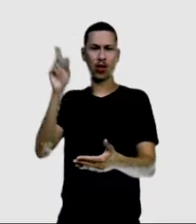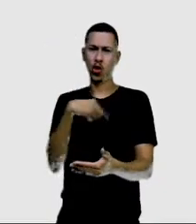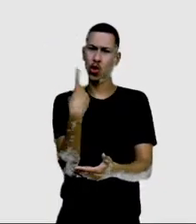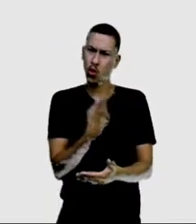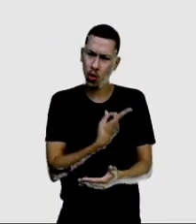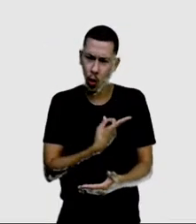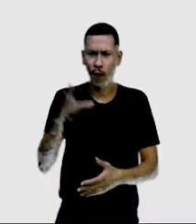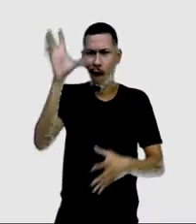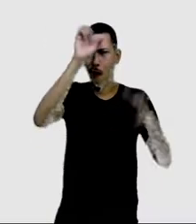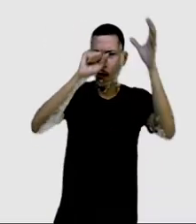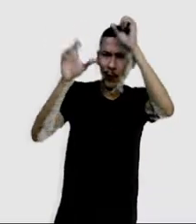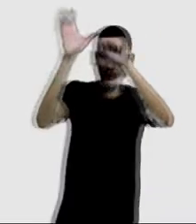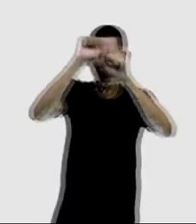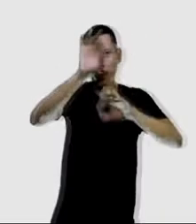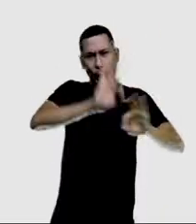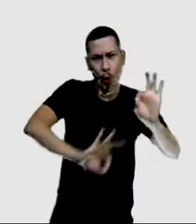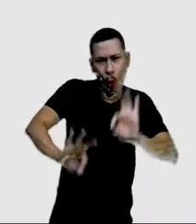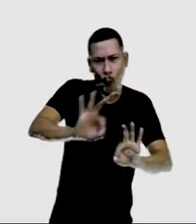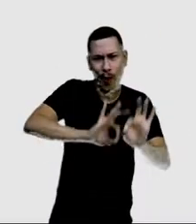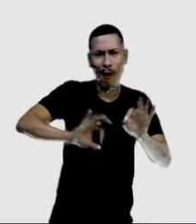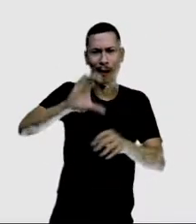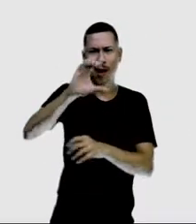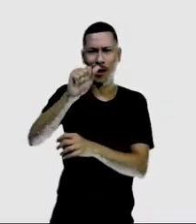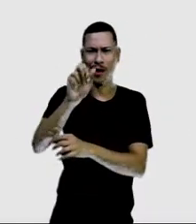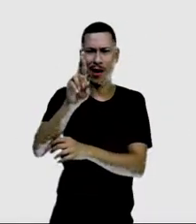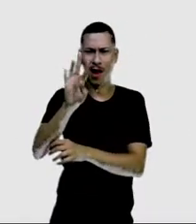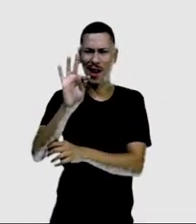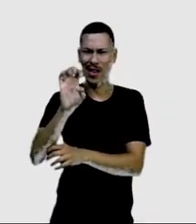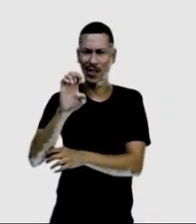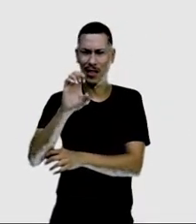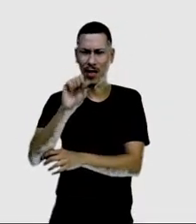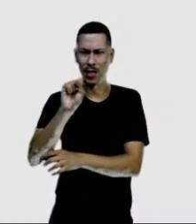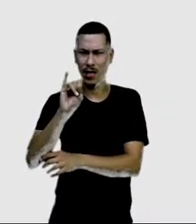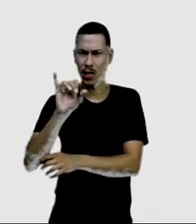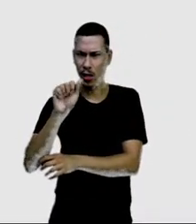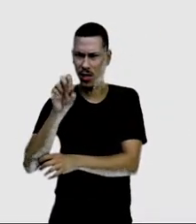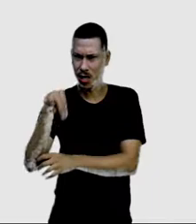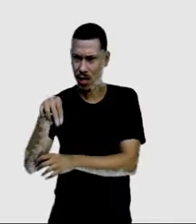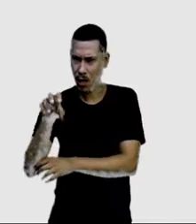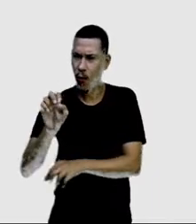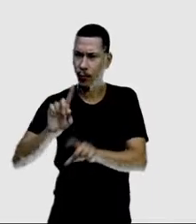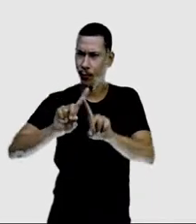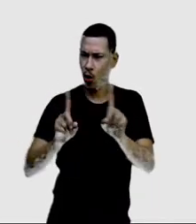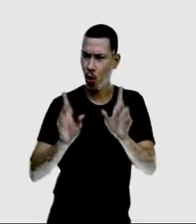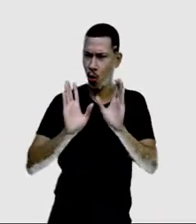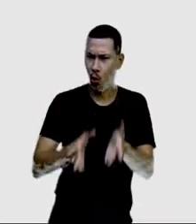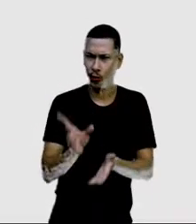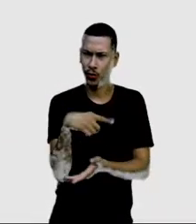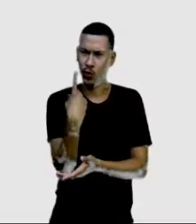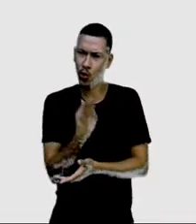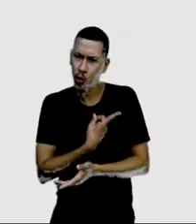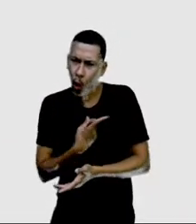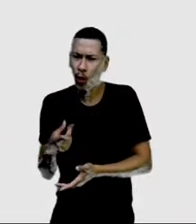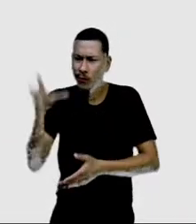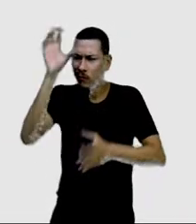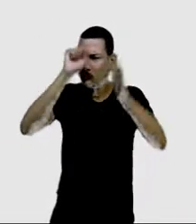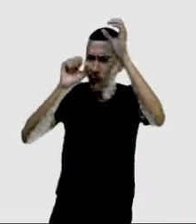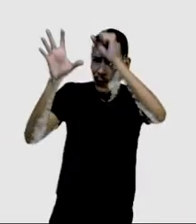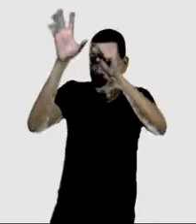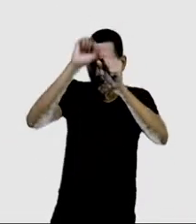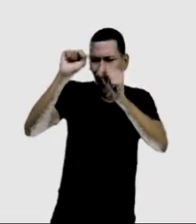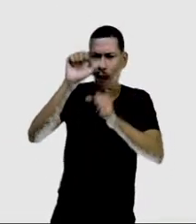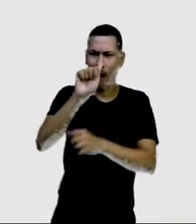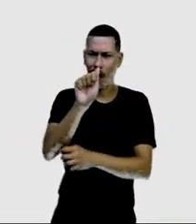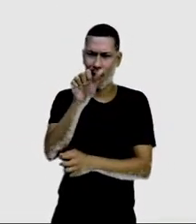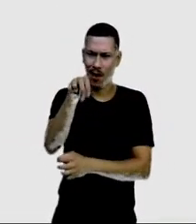plano cartesiano e também caracterizamos o plano cartesiano. Mas hoje nós vamos explorar a ideia